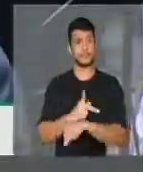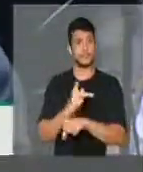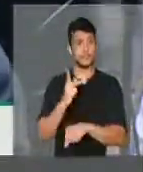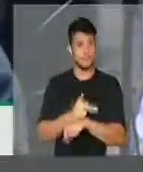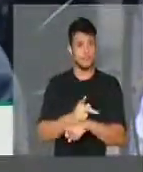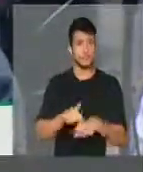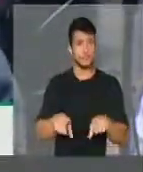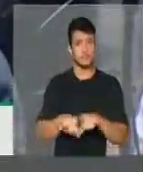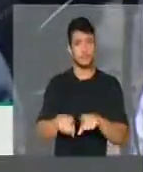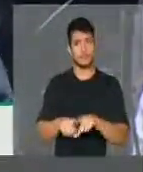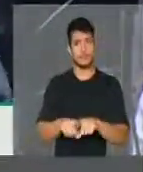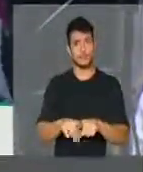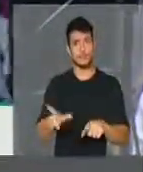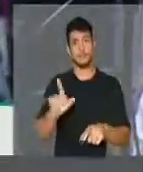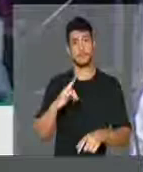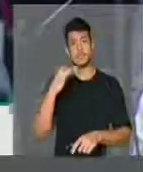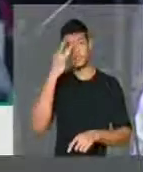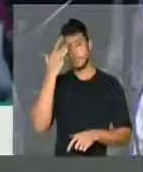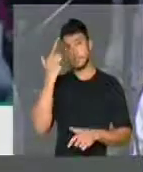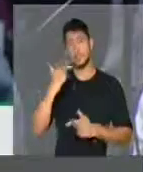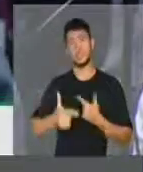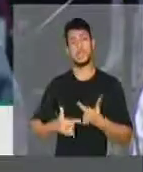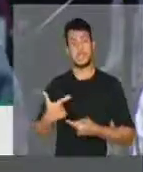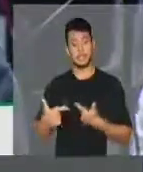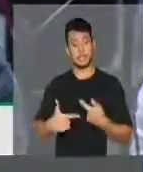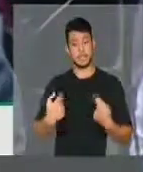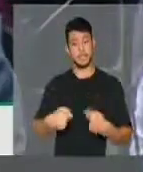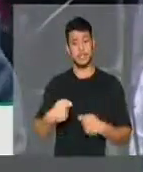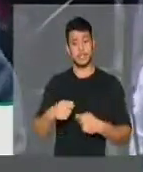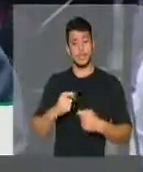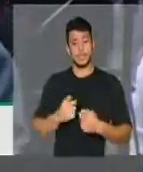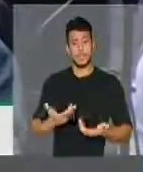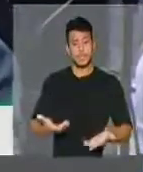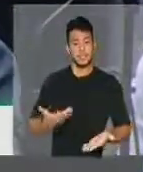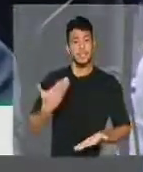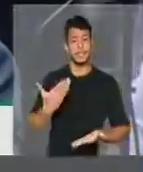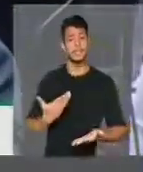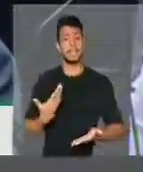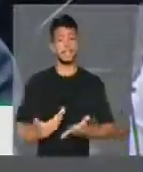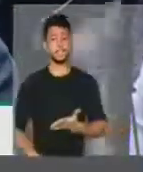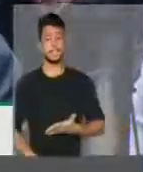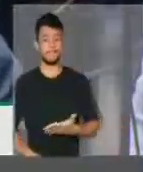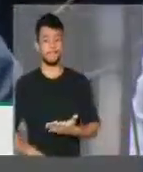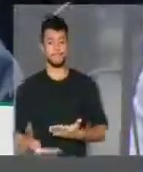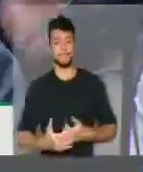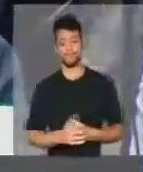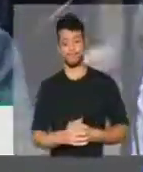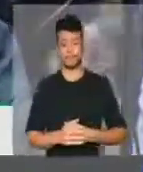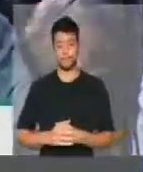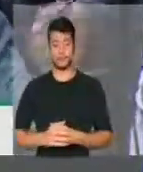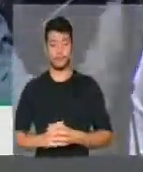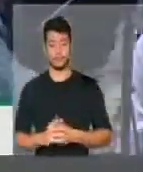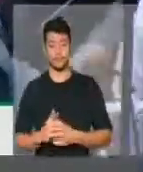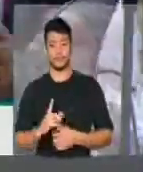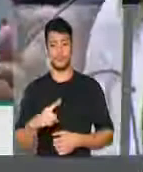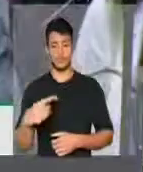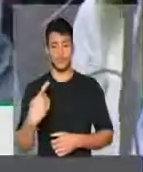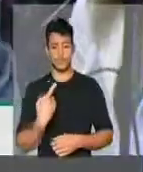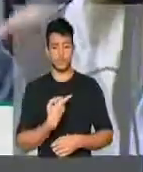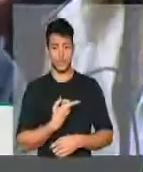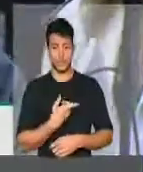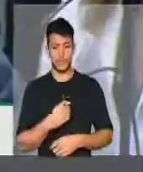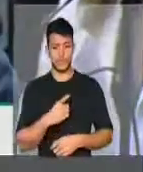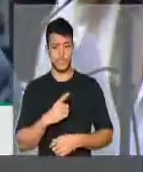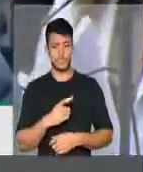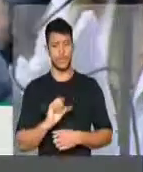o trabalhador é que tem que pagar esse pato manco. Aqui nós estamos entre uma anistia